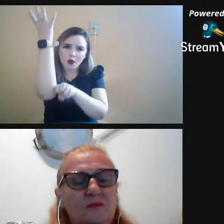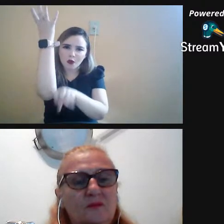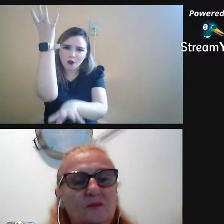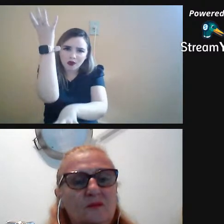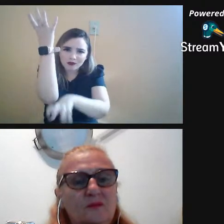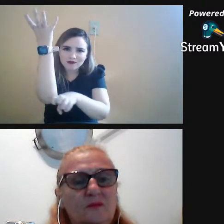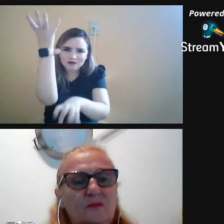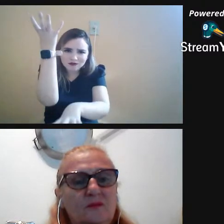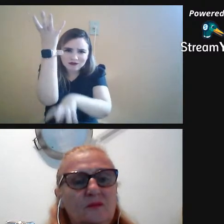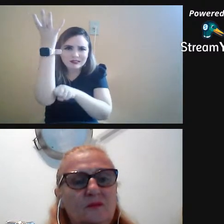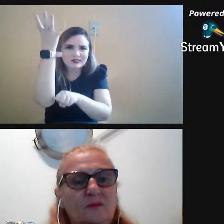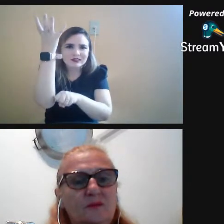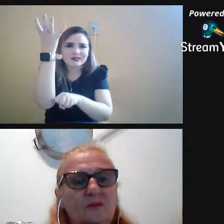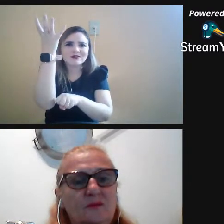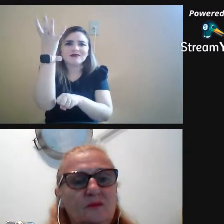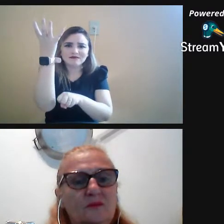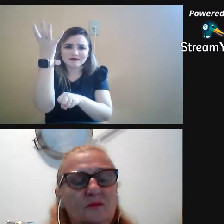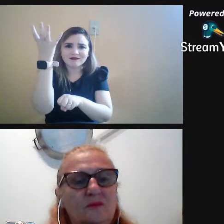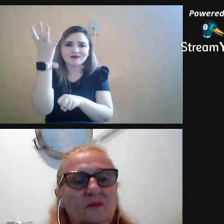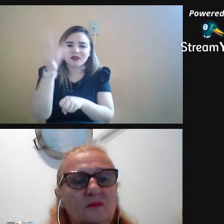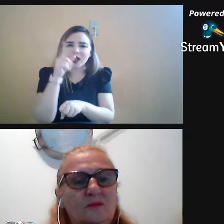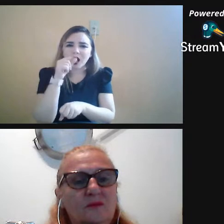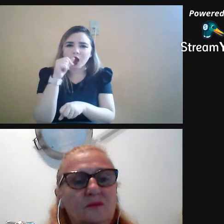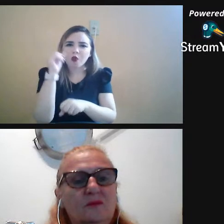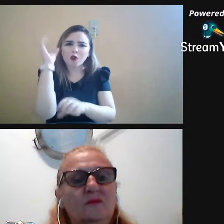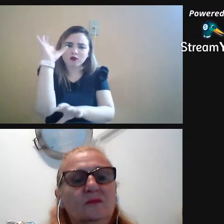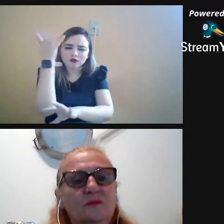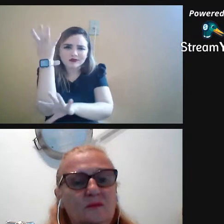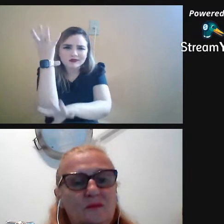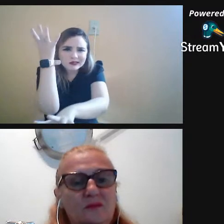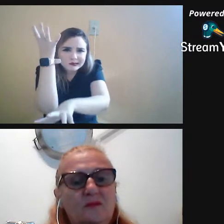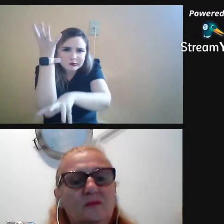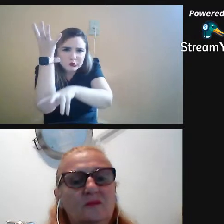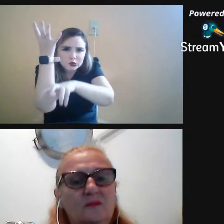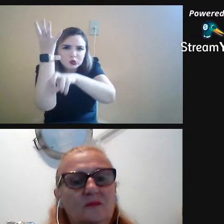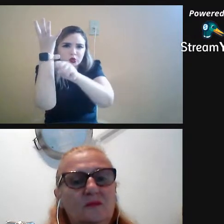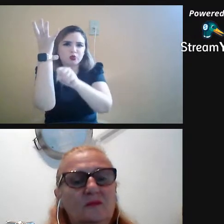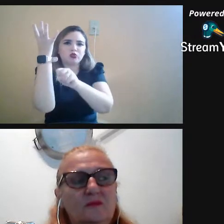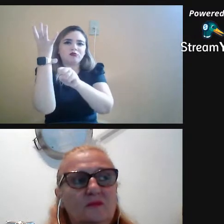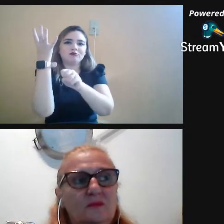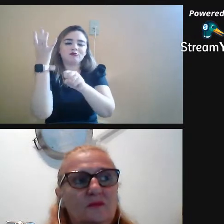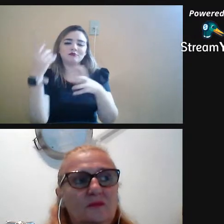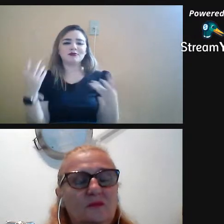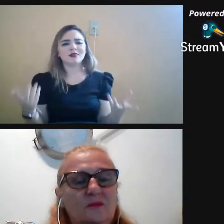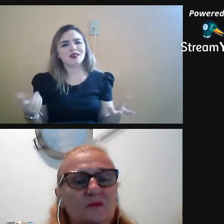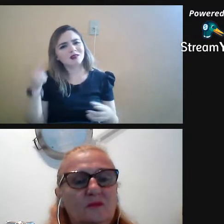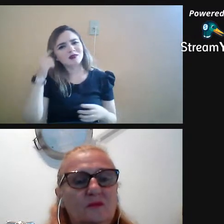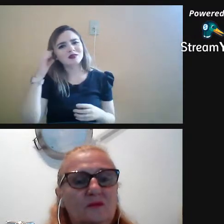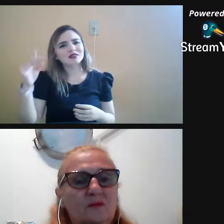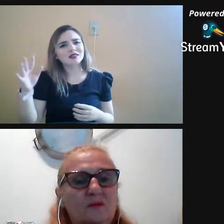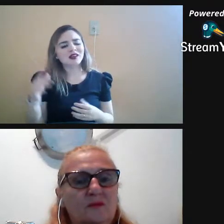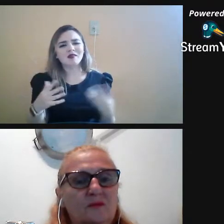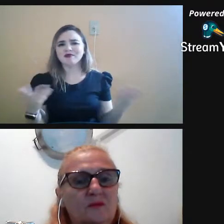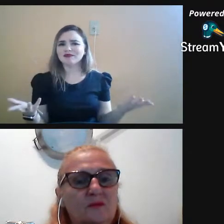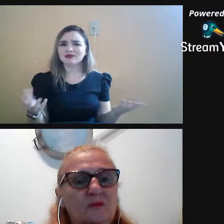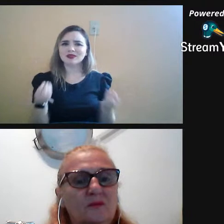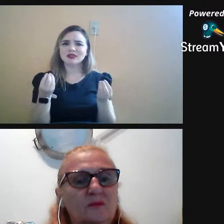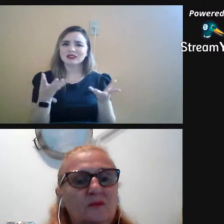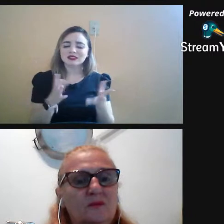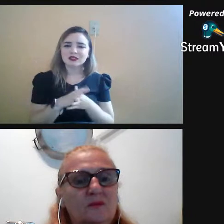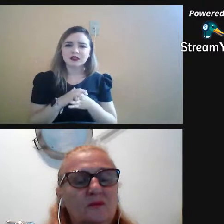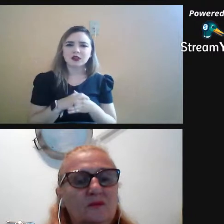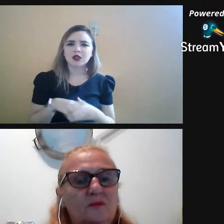quantidade absurda de água também. E aí você pensa assim, poxa, mas se o eucalipto